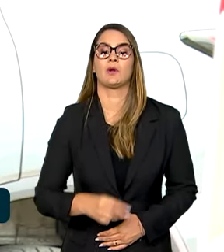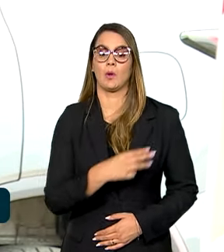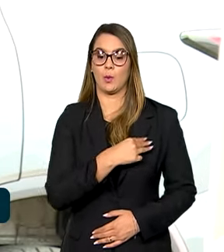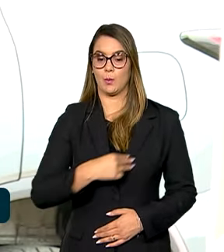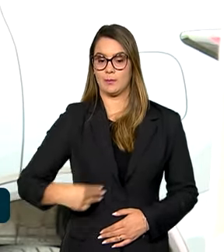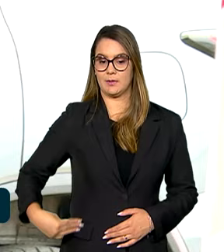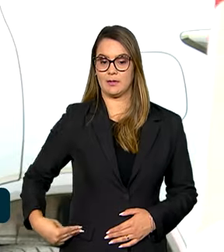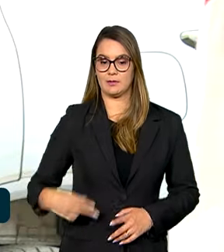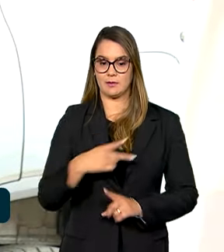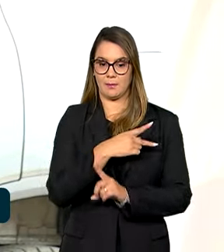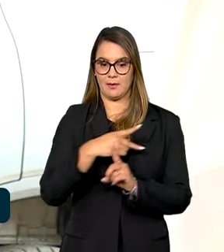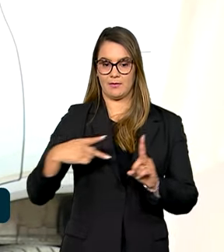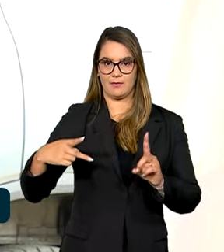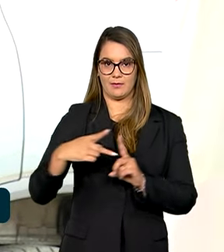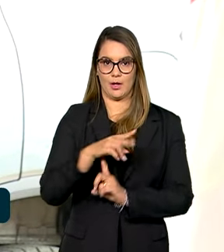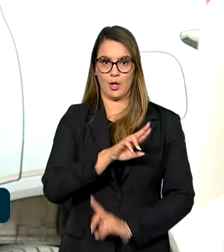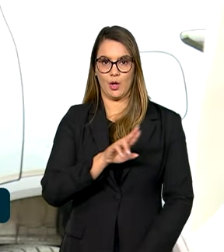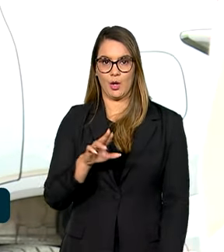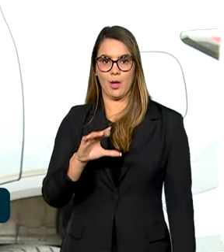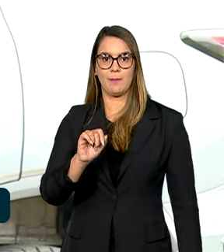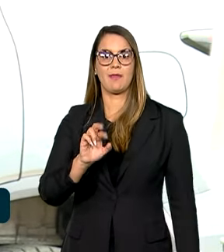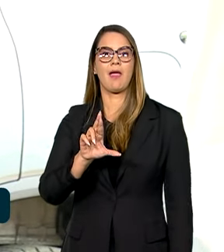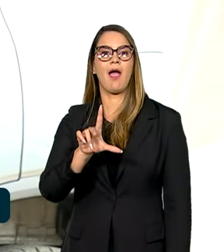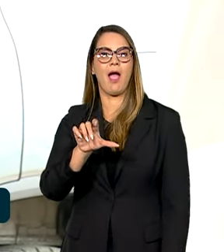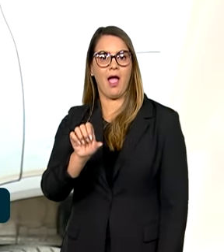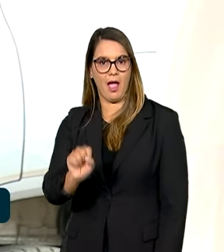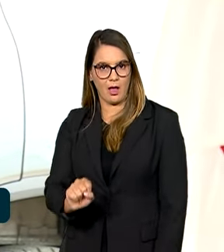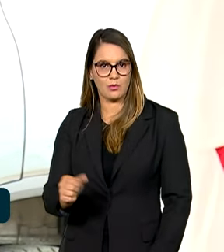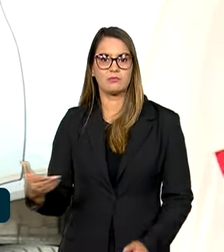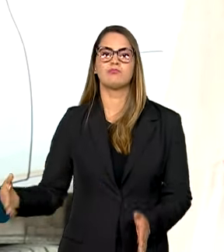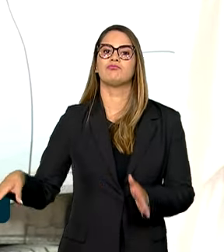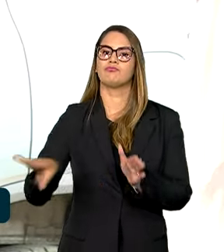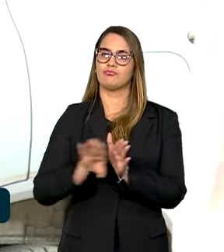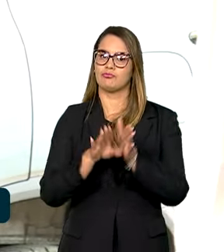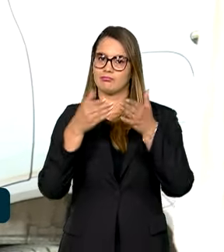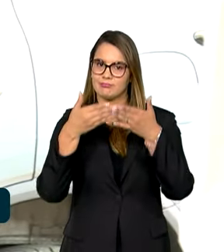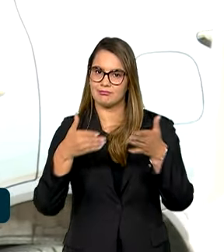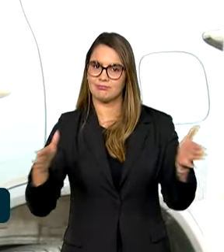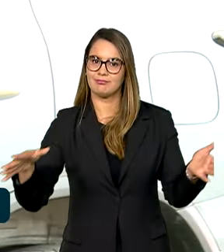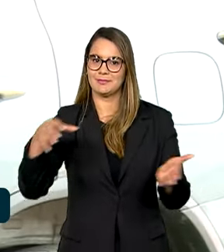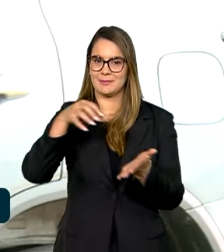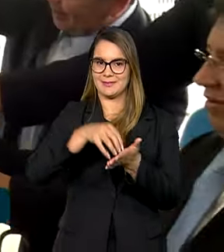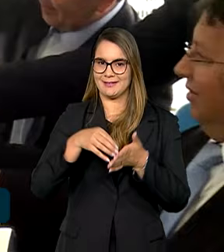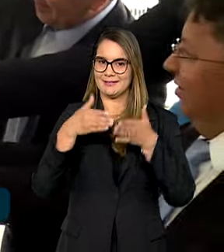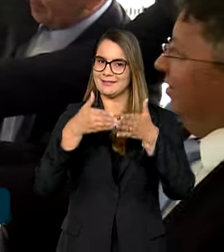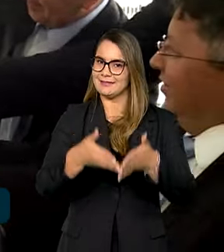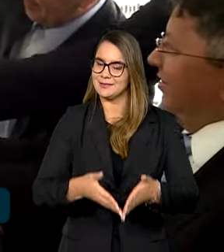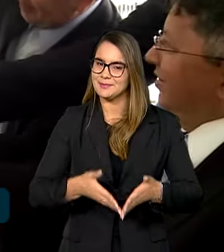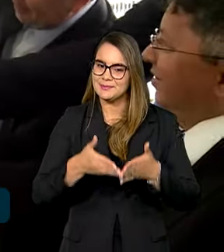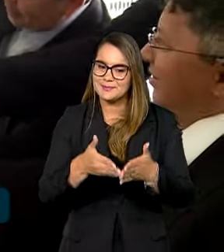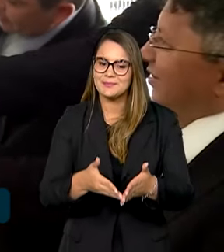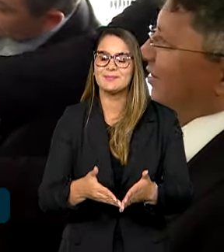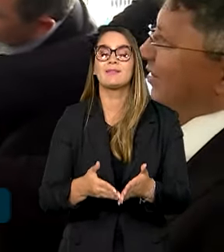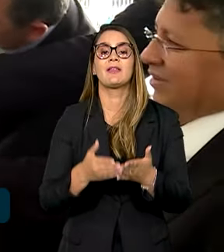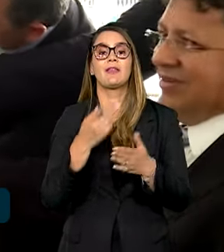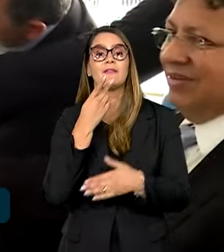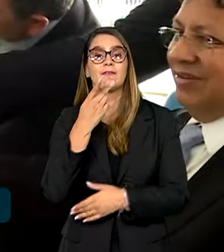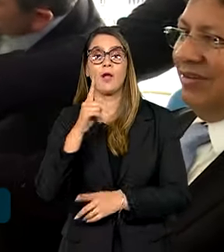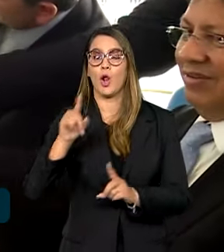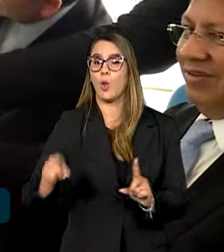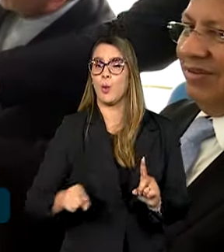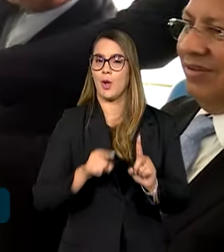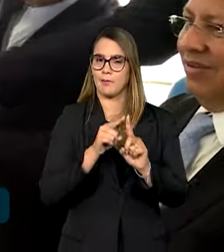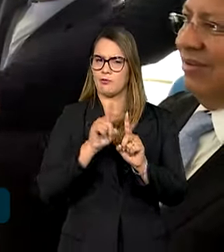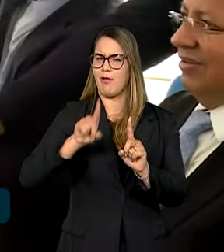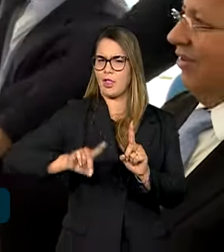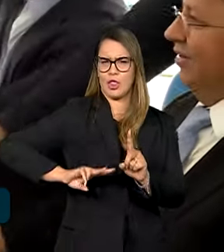Social Carlos Lupi participou da solenidade de lançamento da unidade flutuante e destacou que a meta